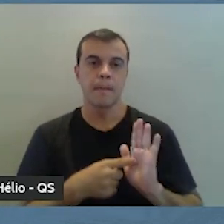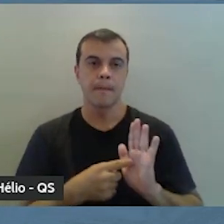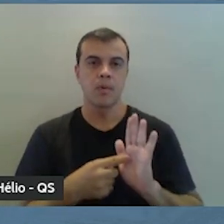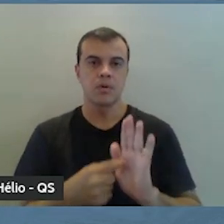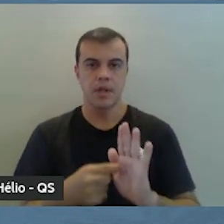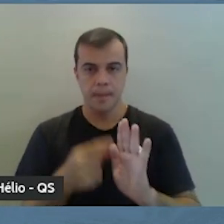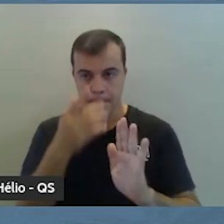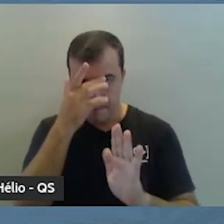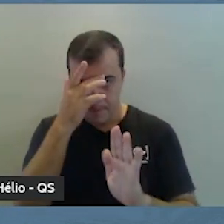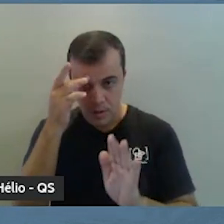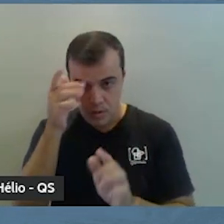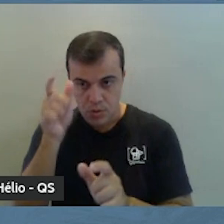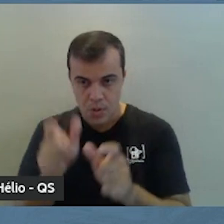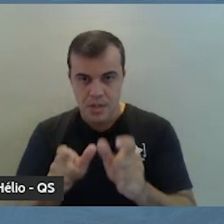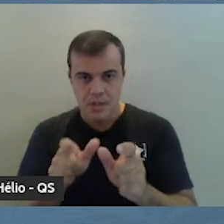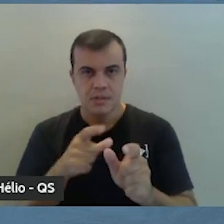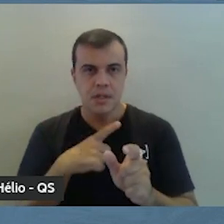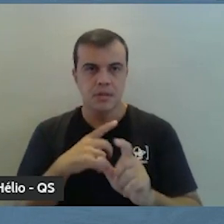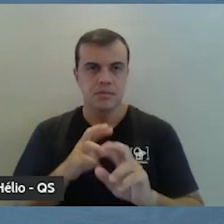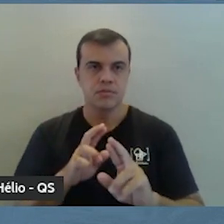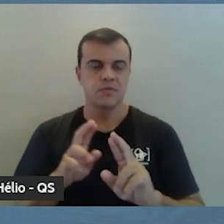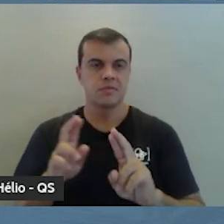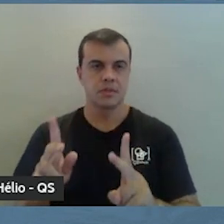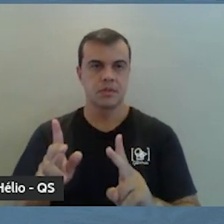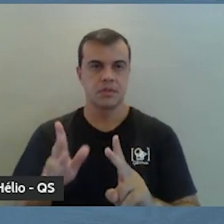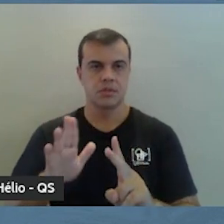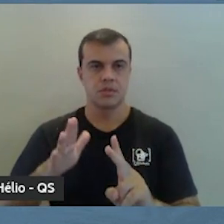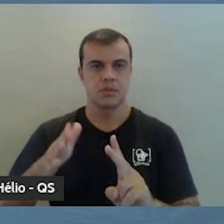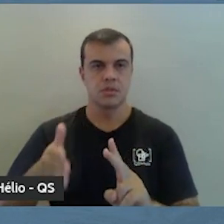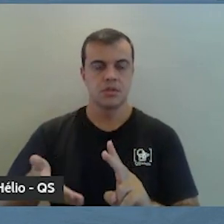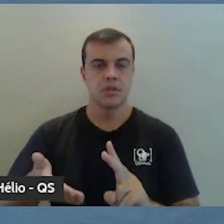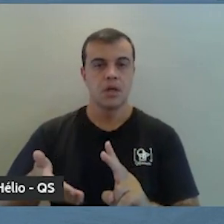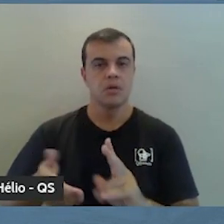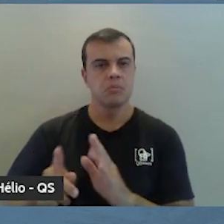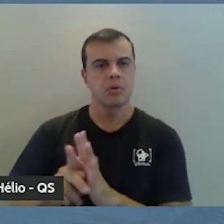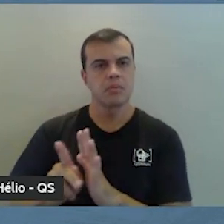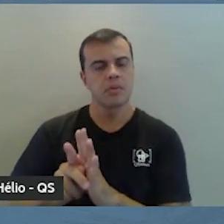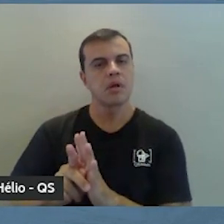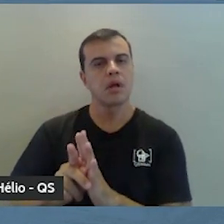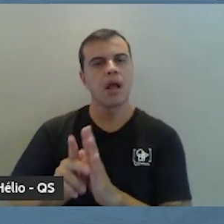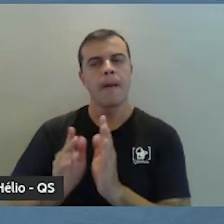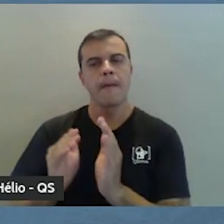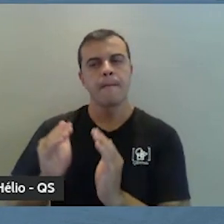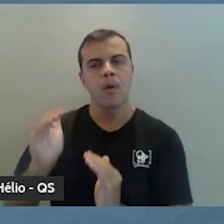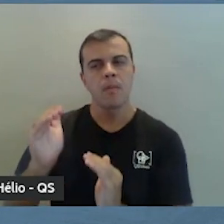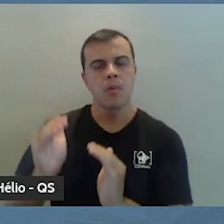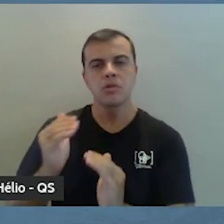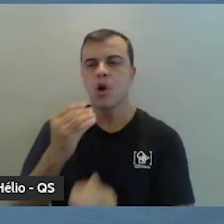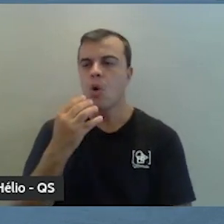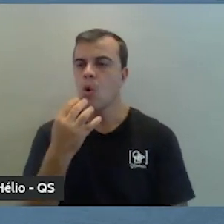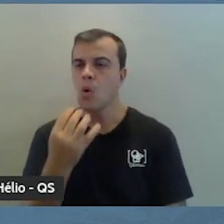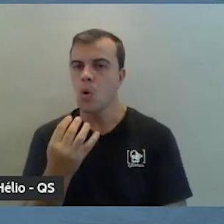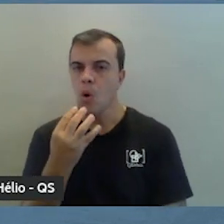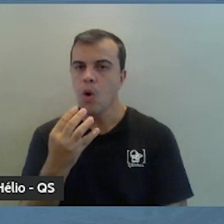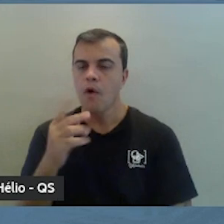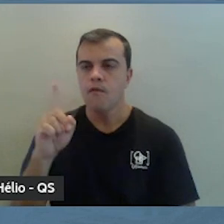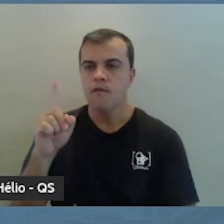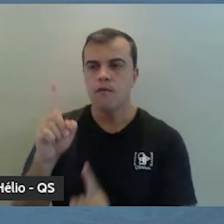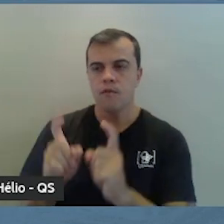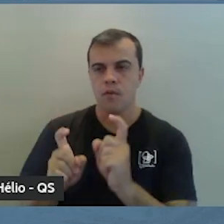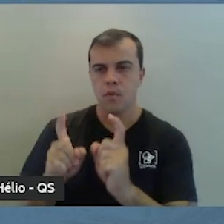as pessoas nessa paisagem, ela rompe com esse academicismo pelas proporções, pelas cores usadas, pelas formas